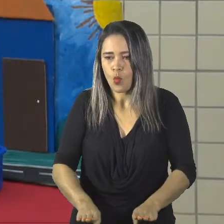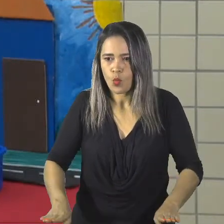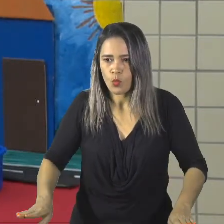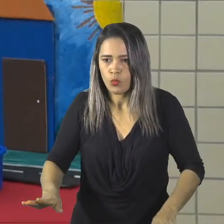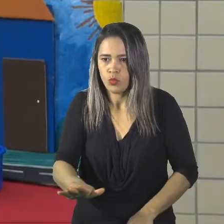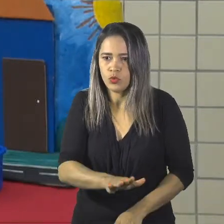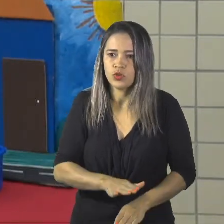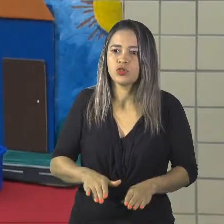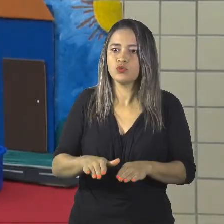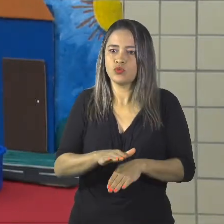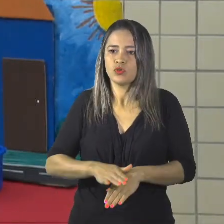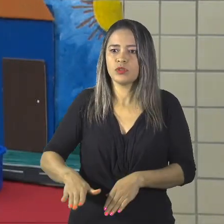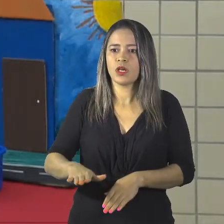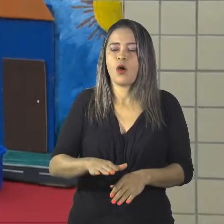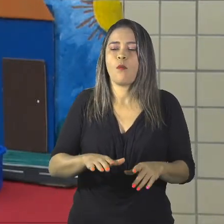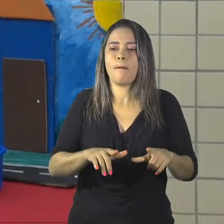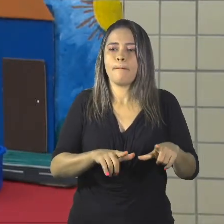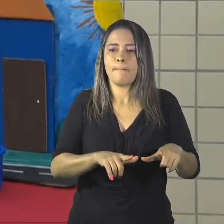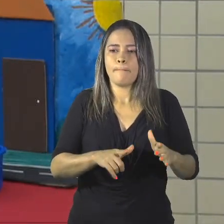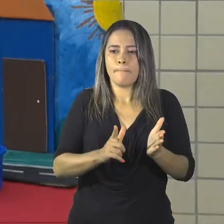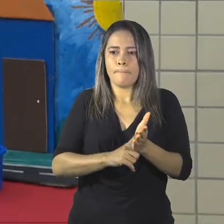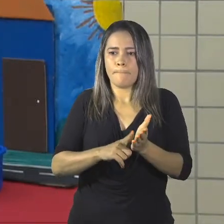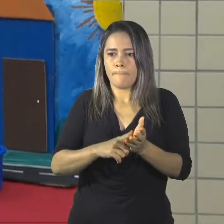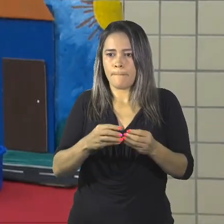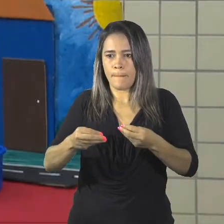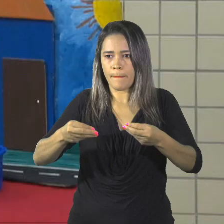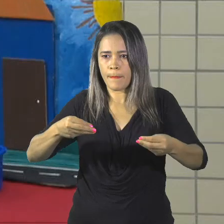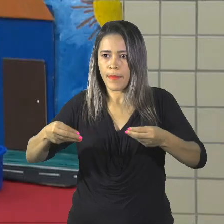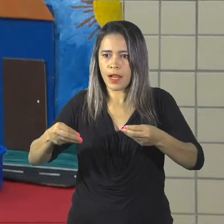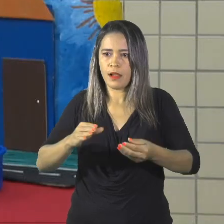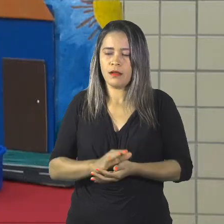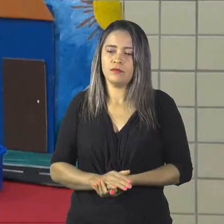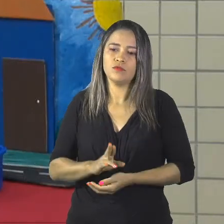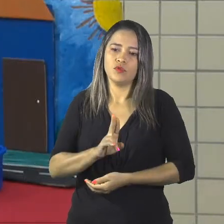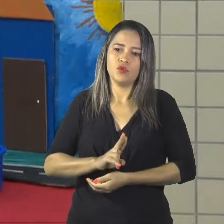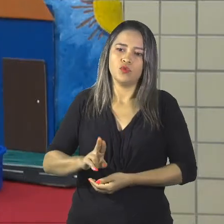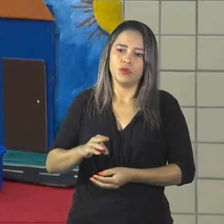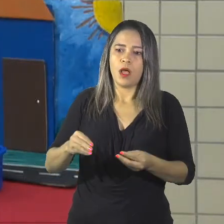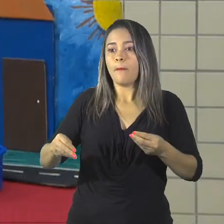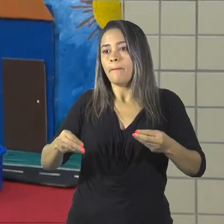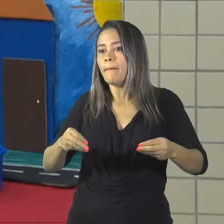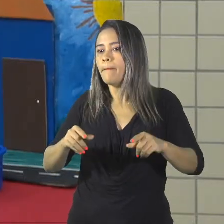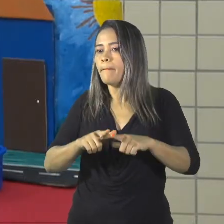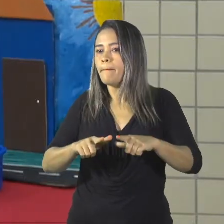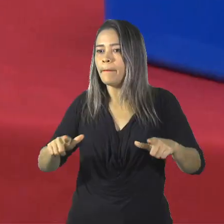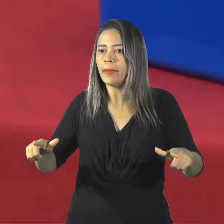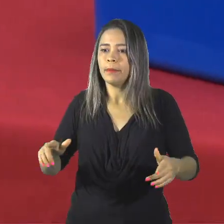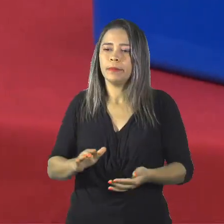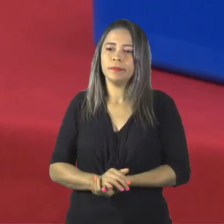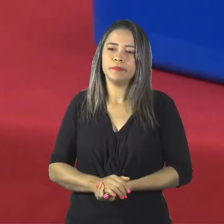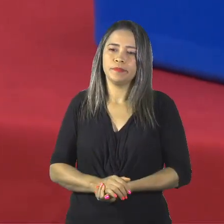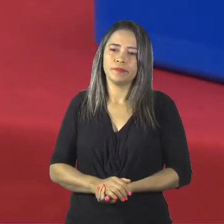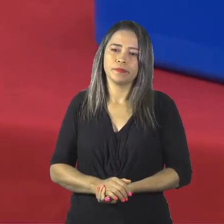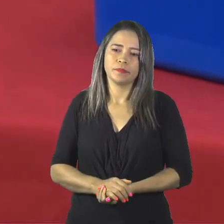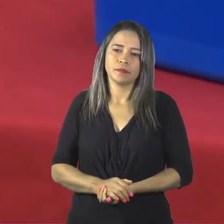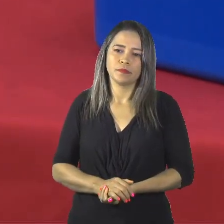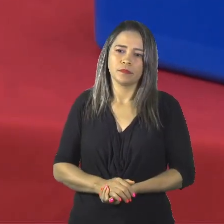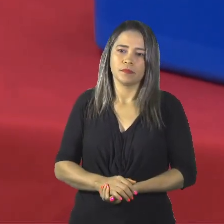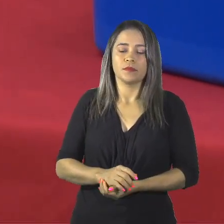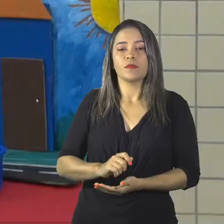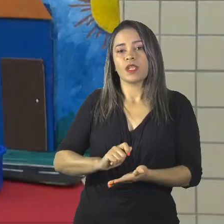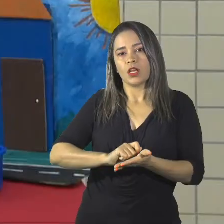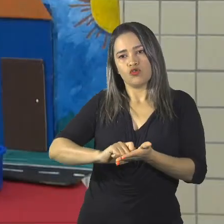com papelão. Vou mostrar para você. Você vai utilizar papelão, você vai estar utilizando